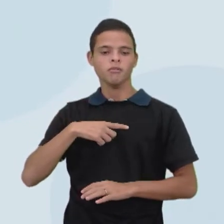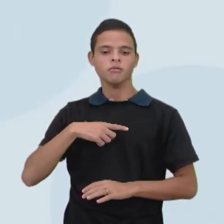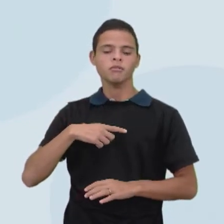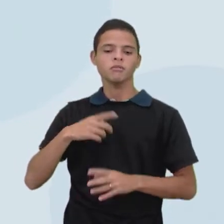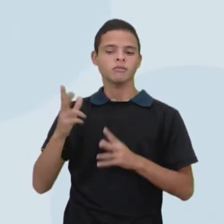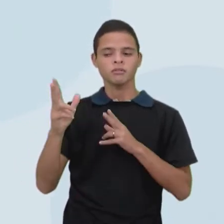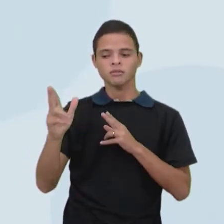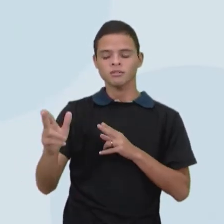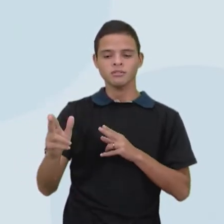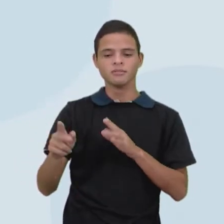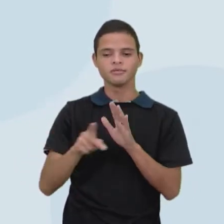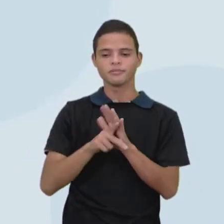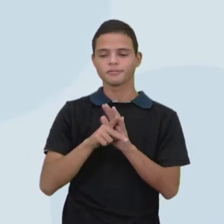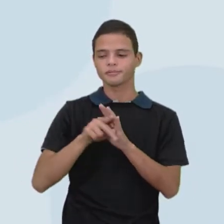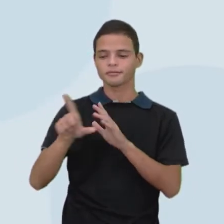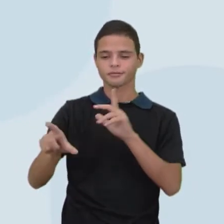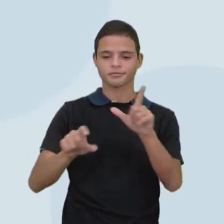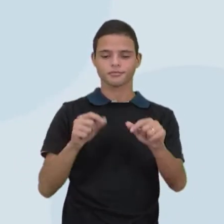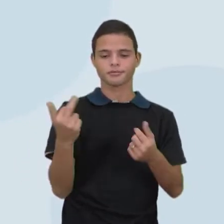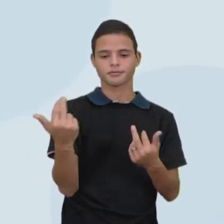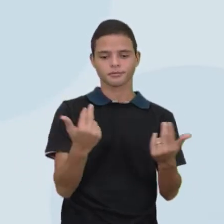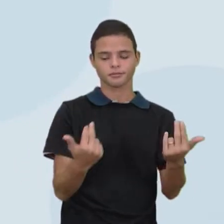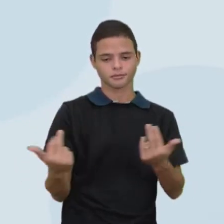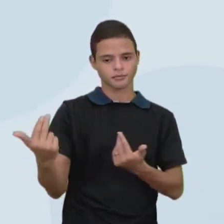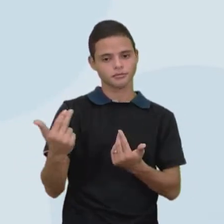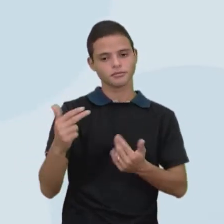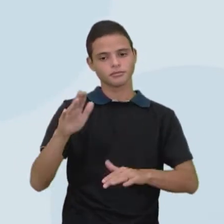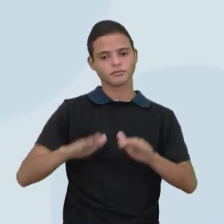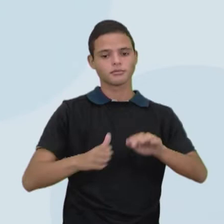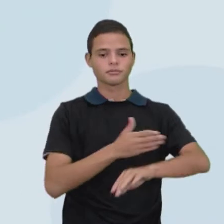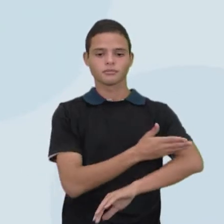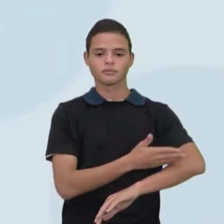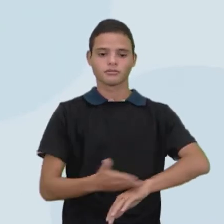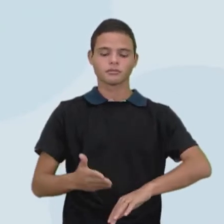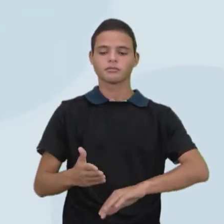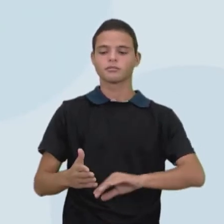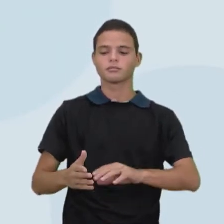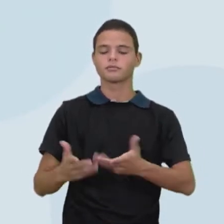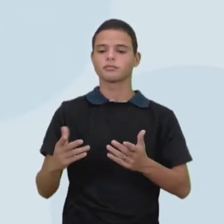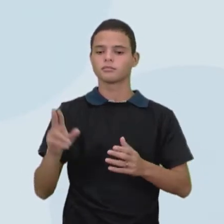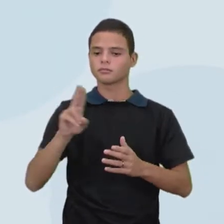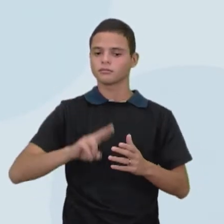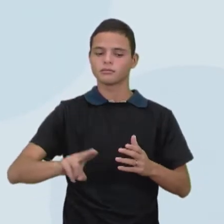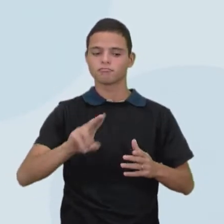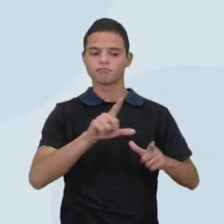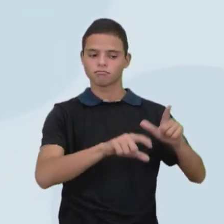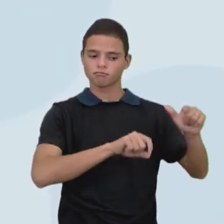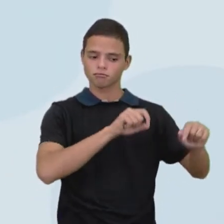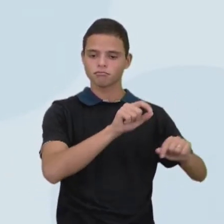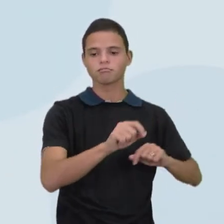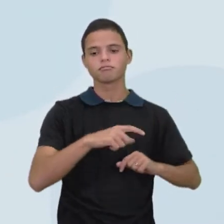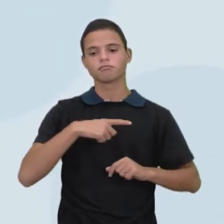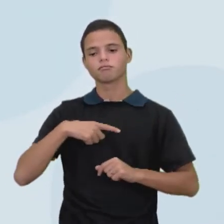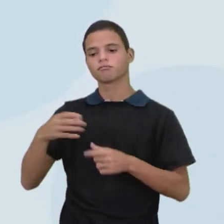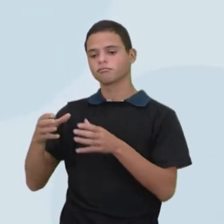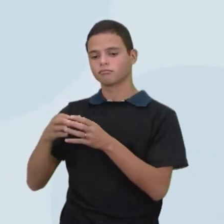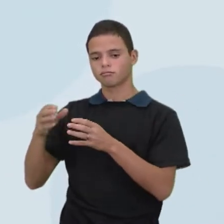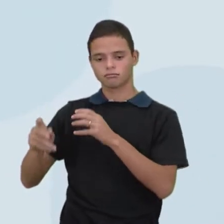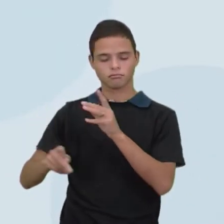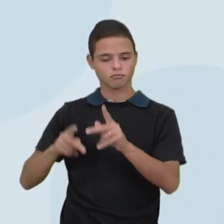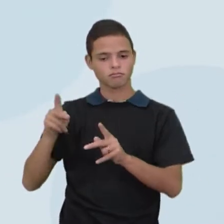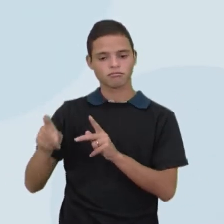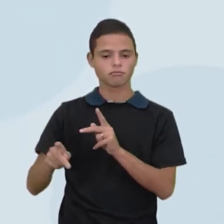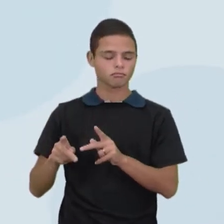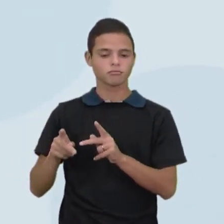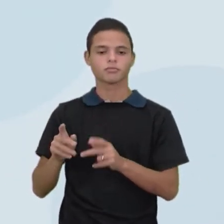probabilidade de ser selecionado, normalmente através de um sorteio. Então a gente tem lá a nossa população, e aí